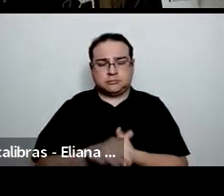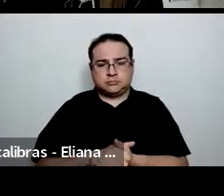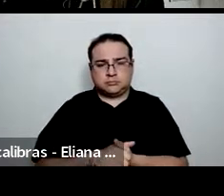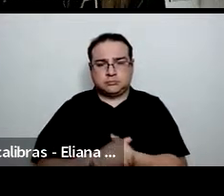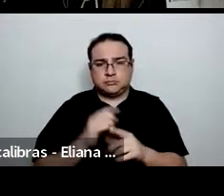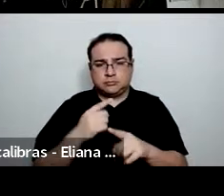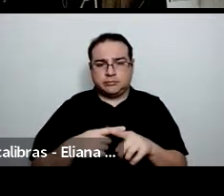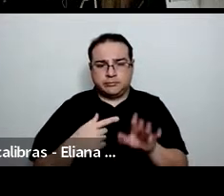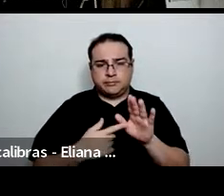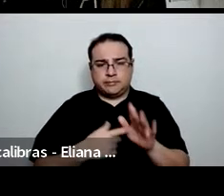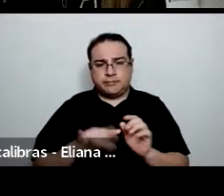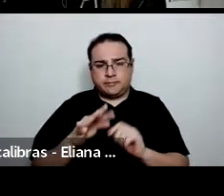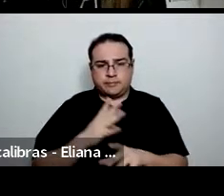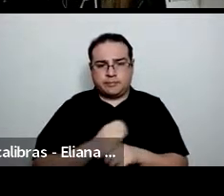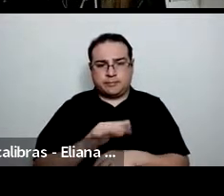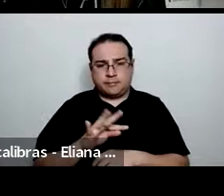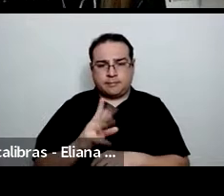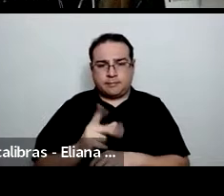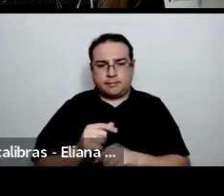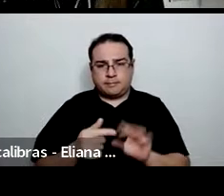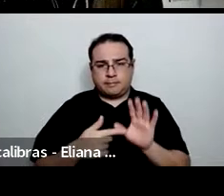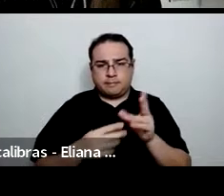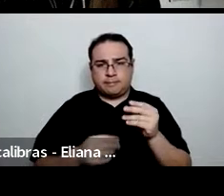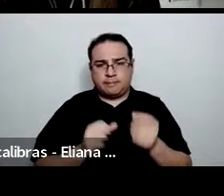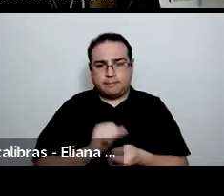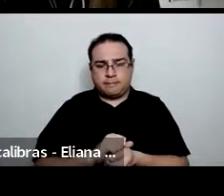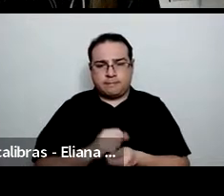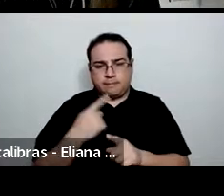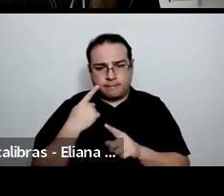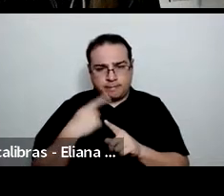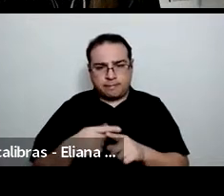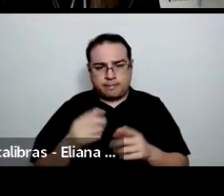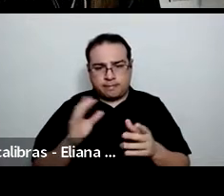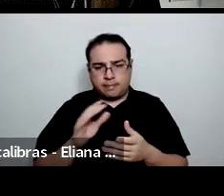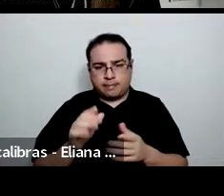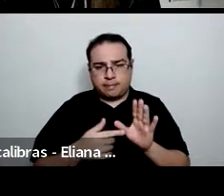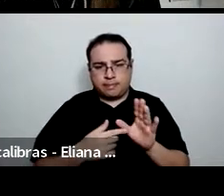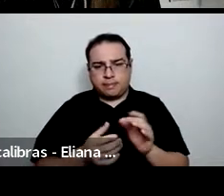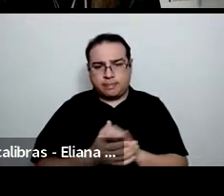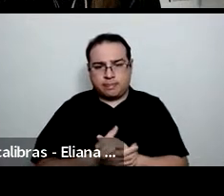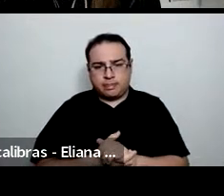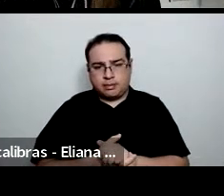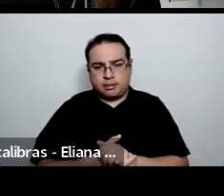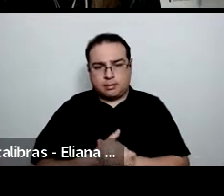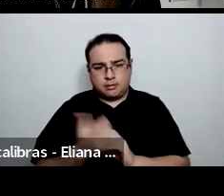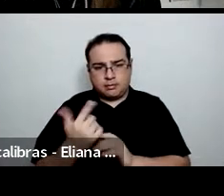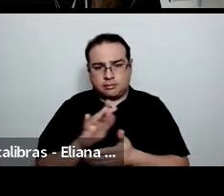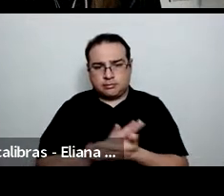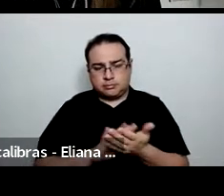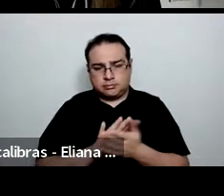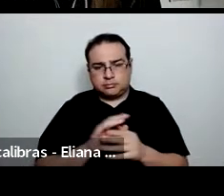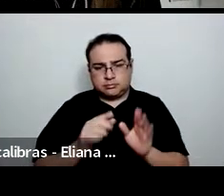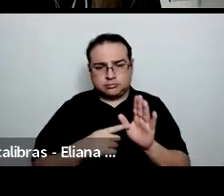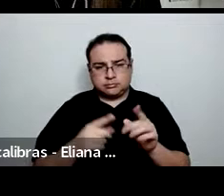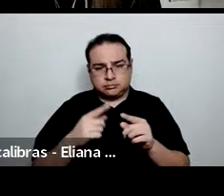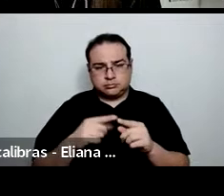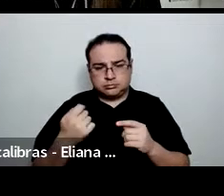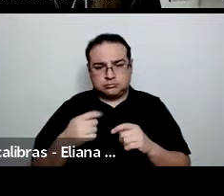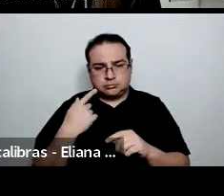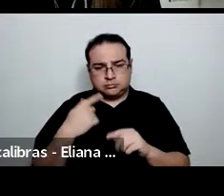justamente porque as contas de campanha foram apresentados ainda que intempestivamente ou seja não haveria mais necessidade